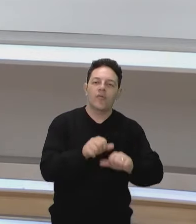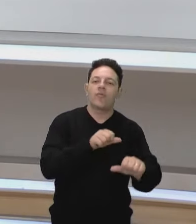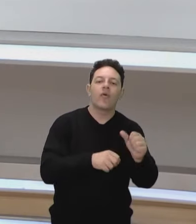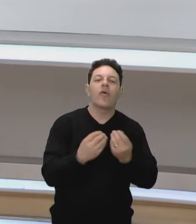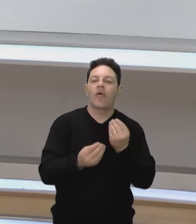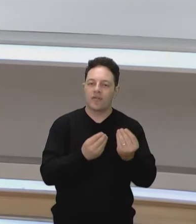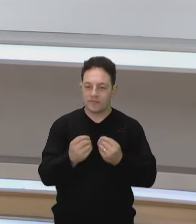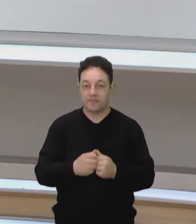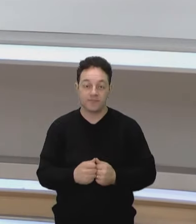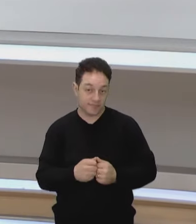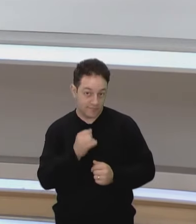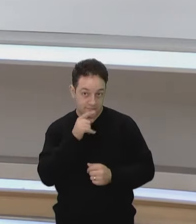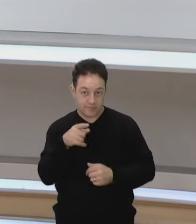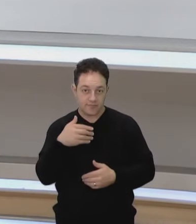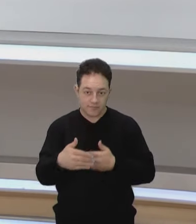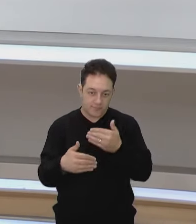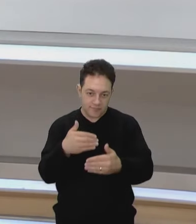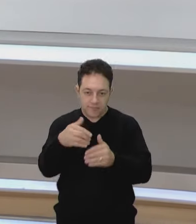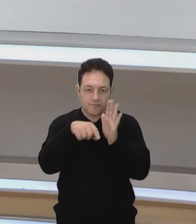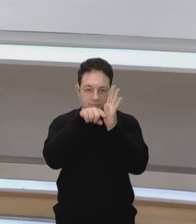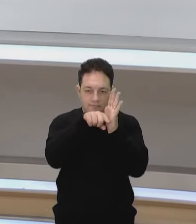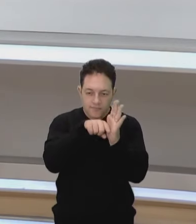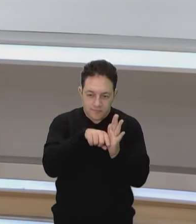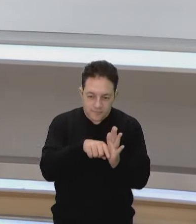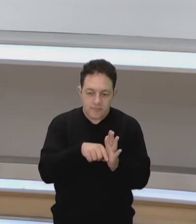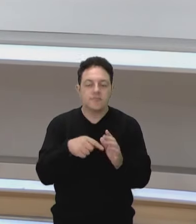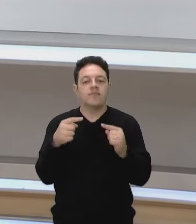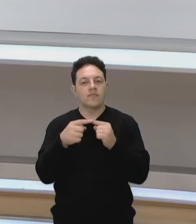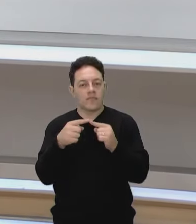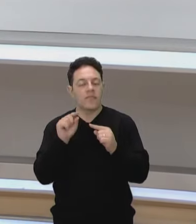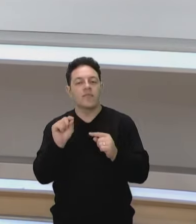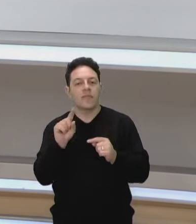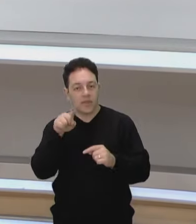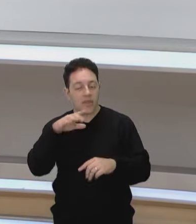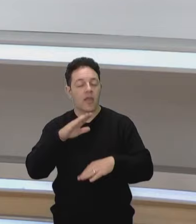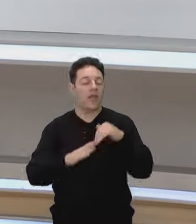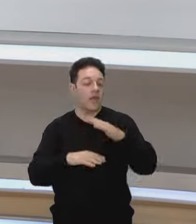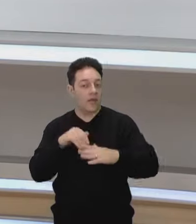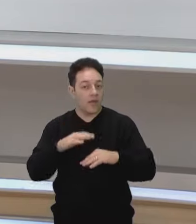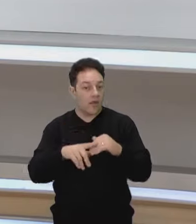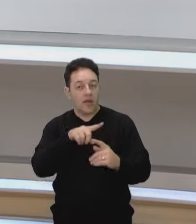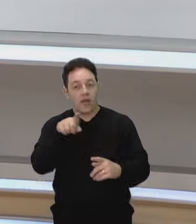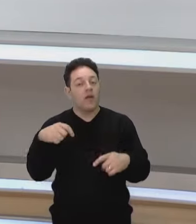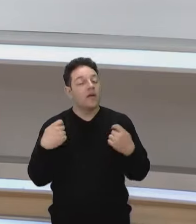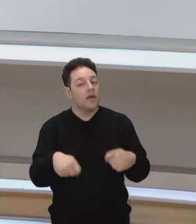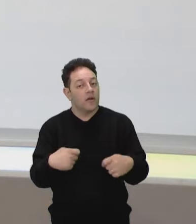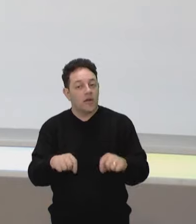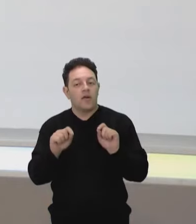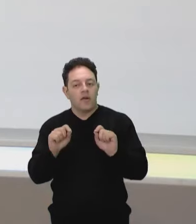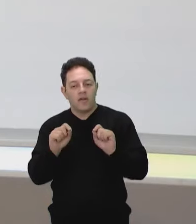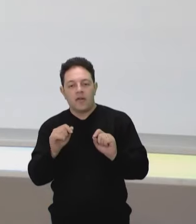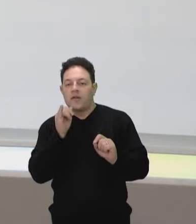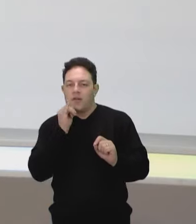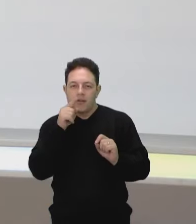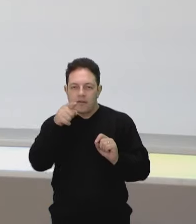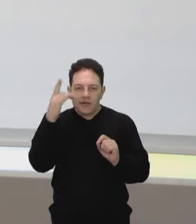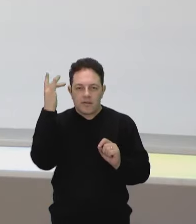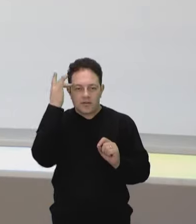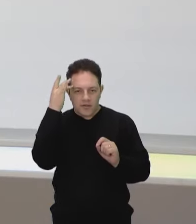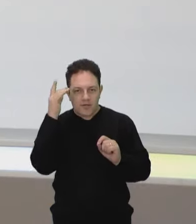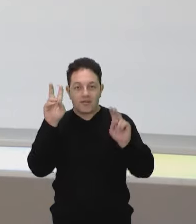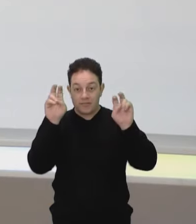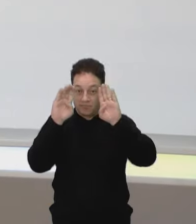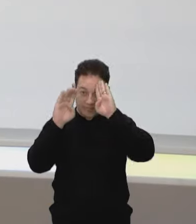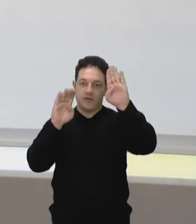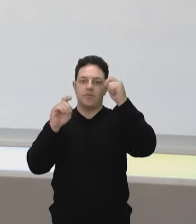investigativo, lembrando que esse processo investigativo é uma das habilidades que vocês têm que, né, ter aí esse eixo estruturante